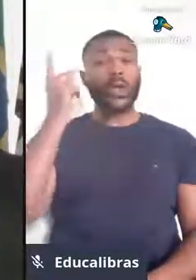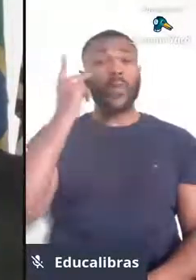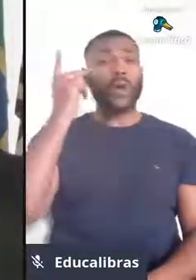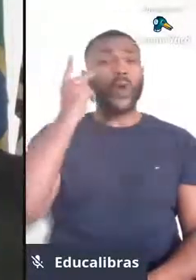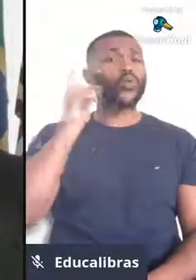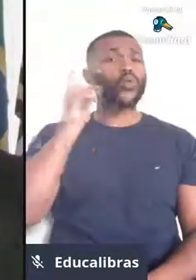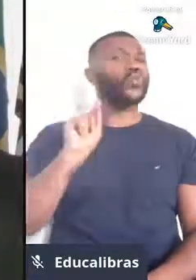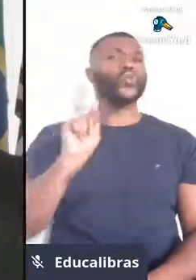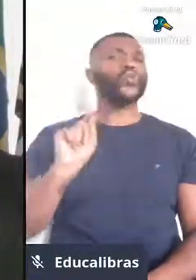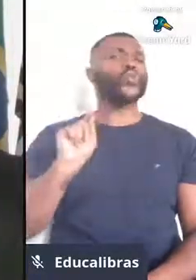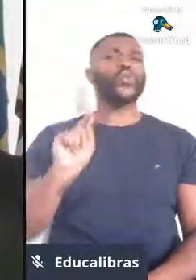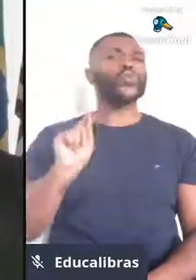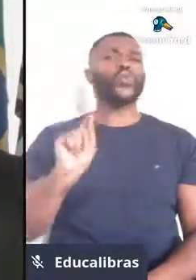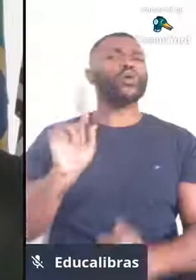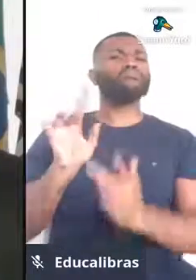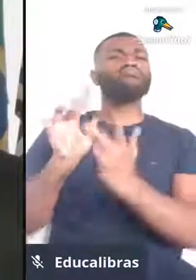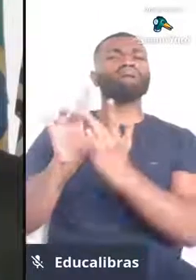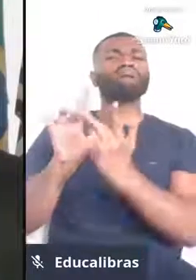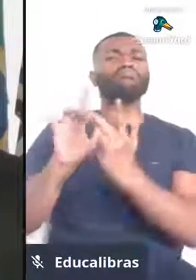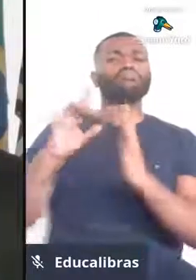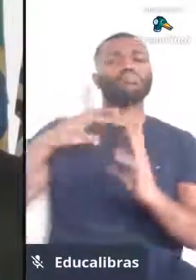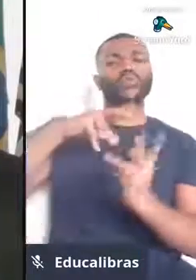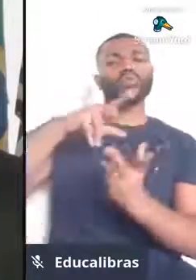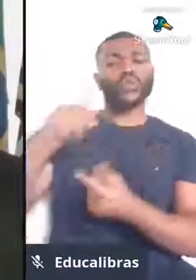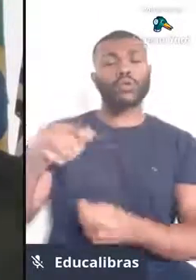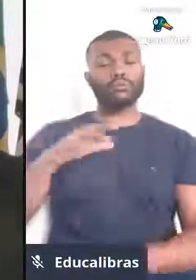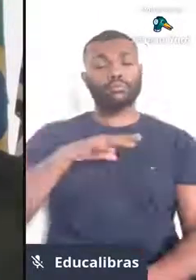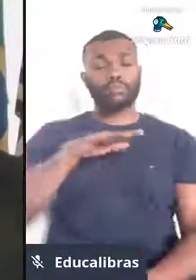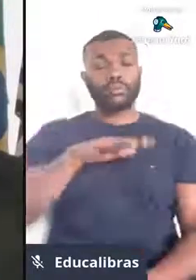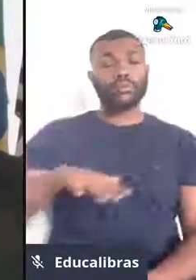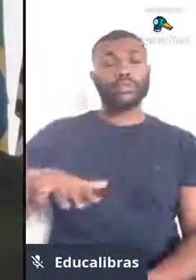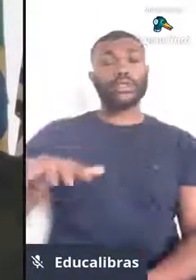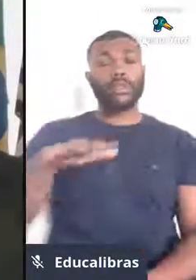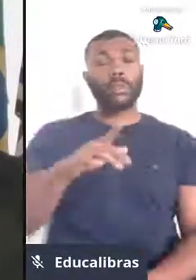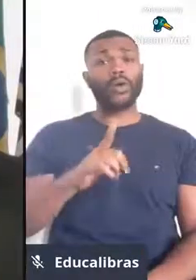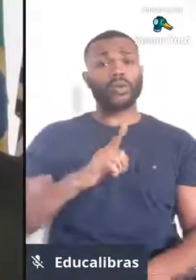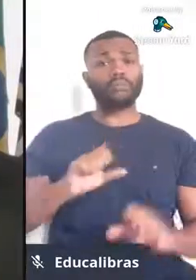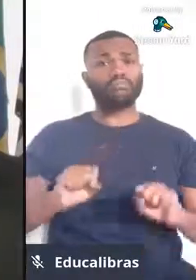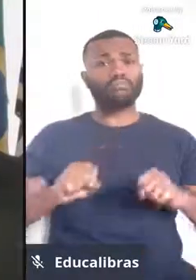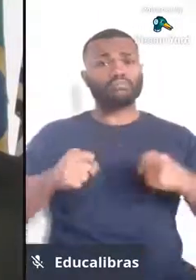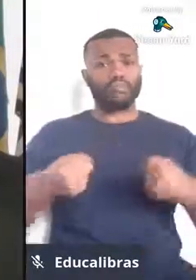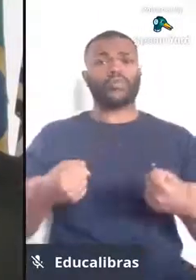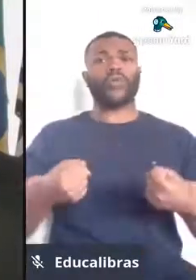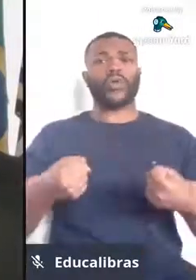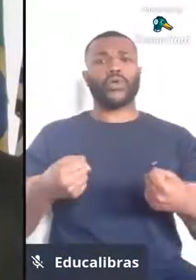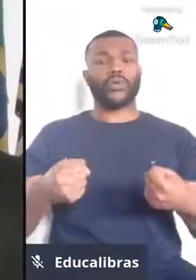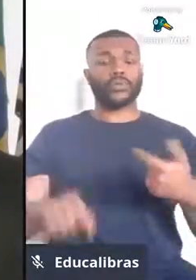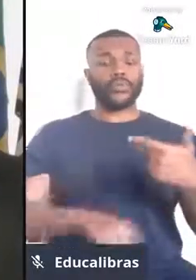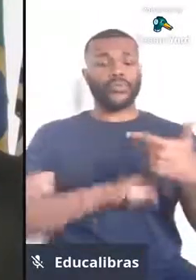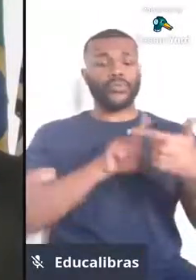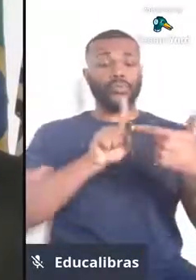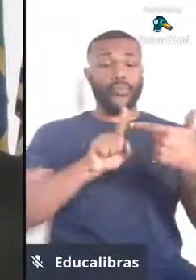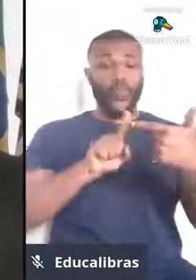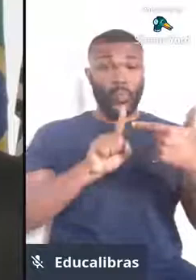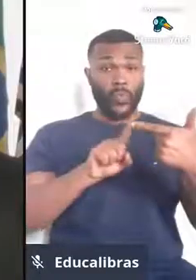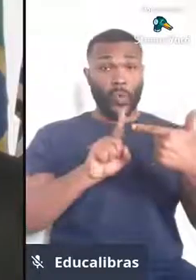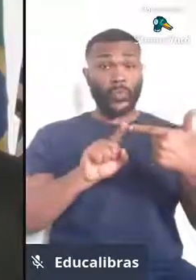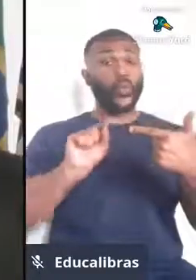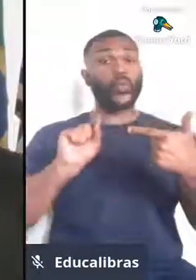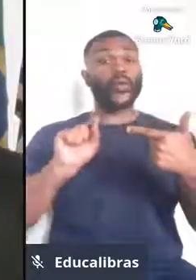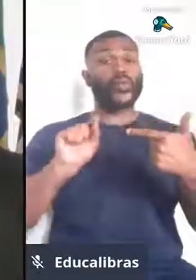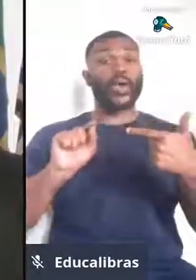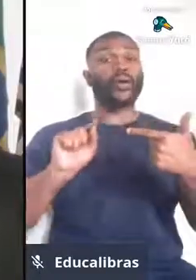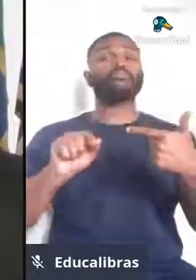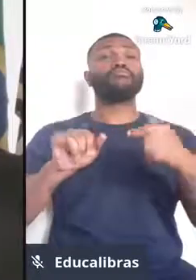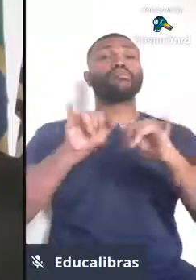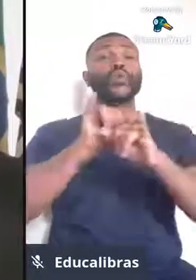iniciativas internacionais em que a cidade de São Paulo está engajada. Então, e a outra frente que eles trabalham é contar para o mundo